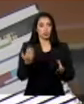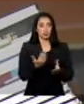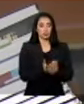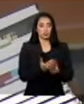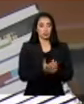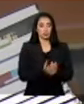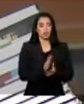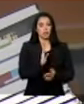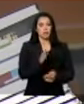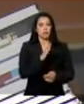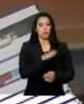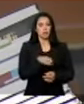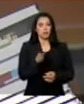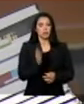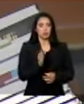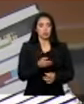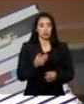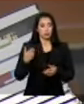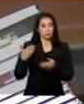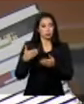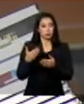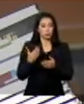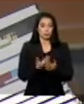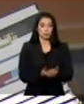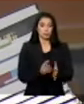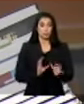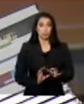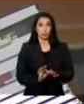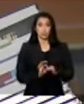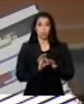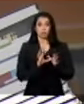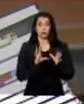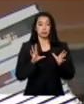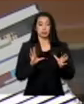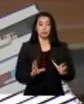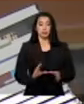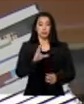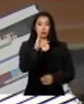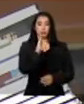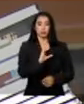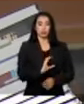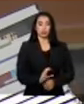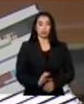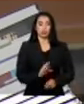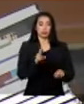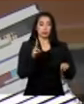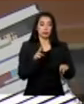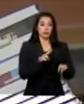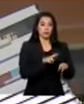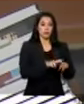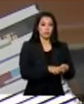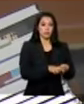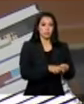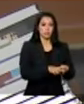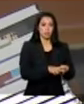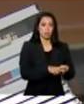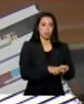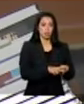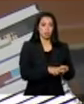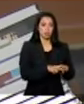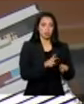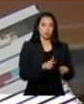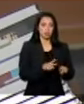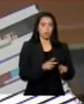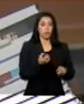já estiverem em curso, libertando-se os cidadãos recolhidos sem a preclusão